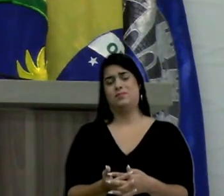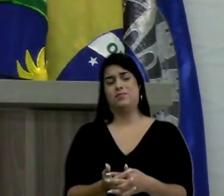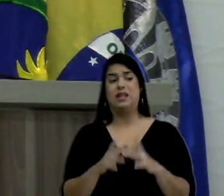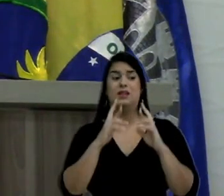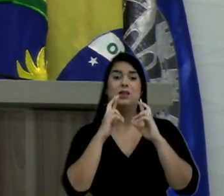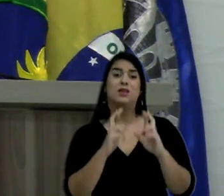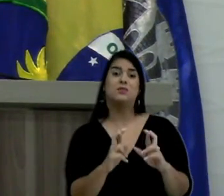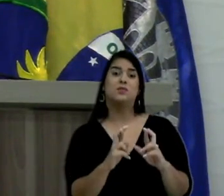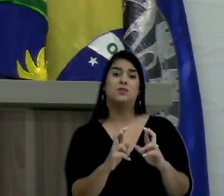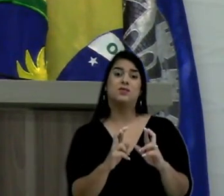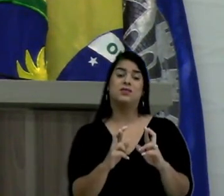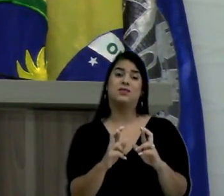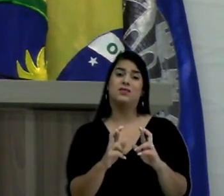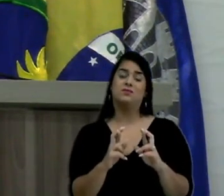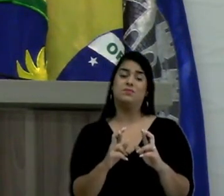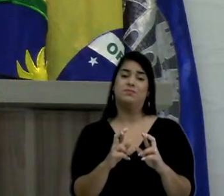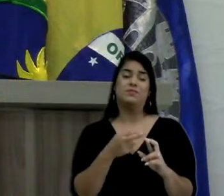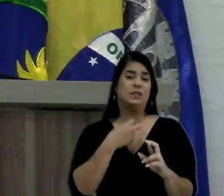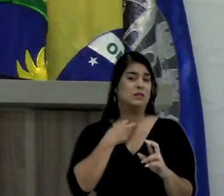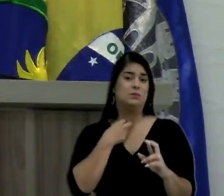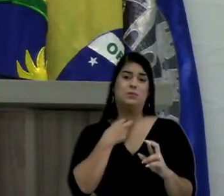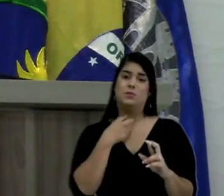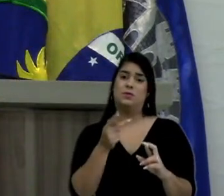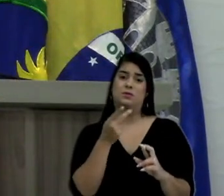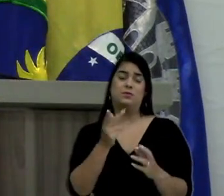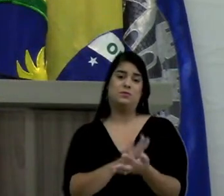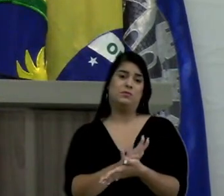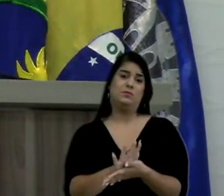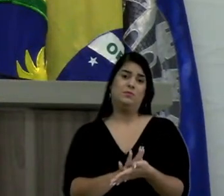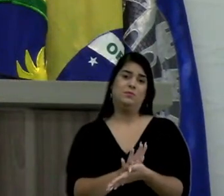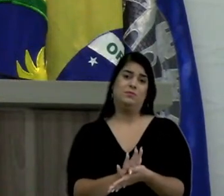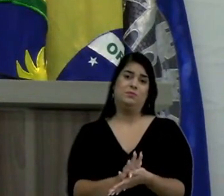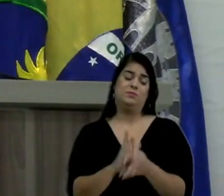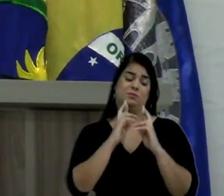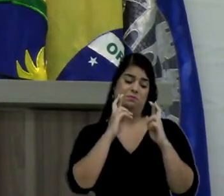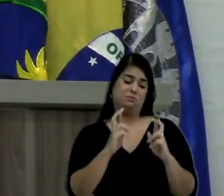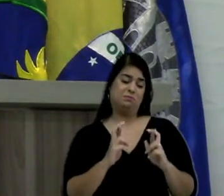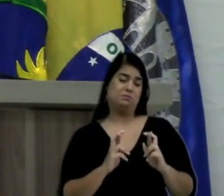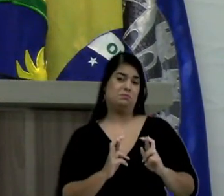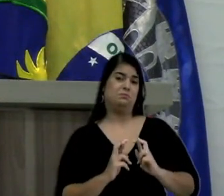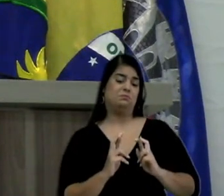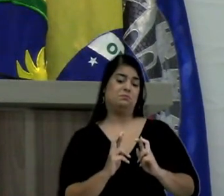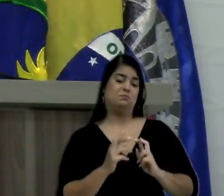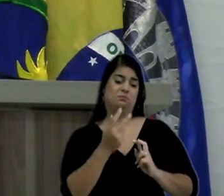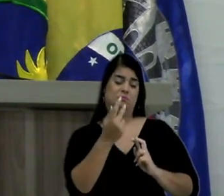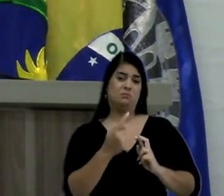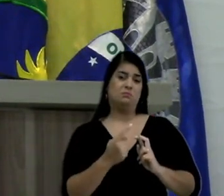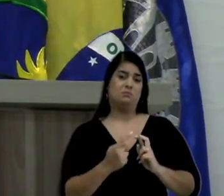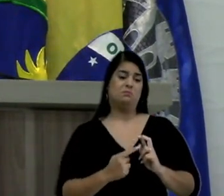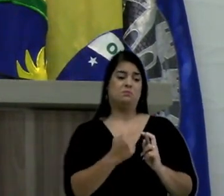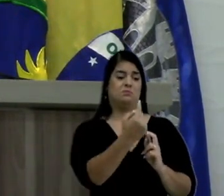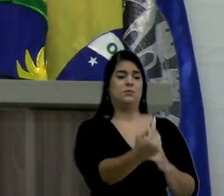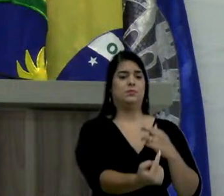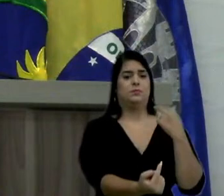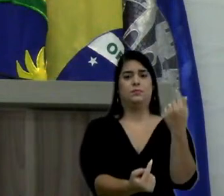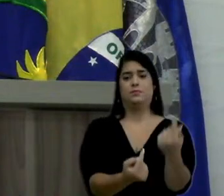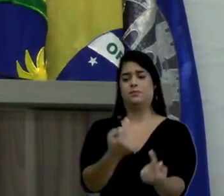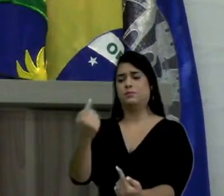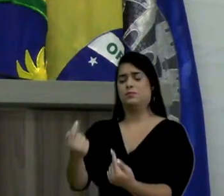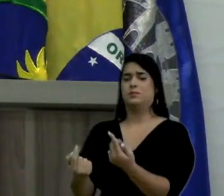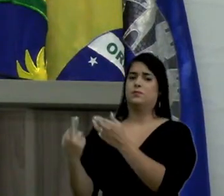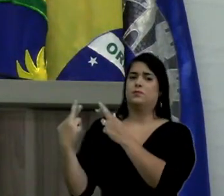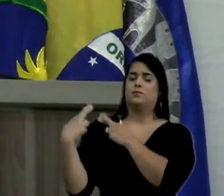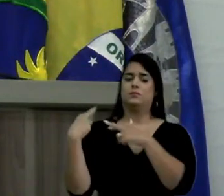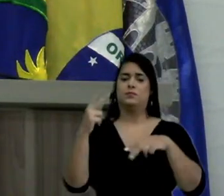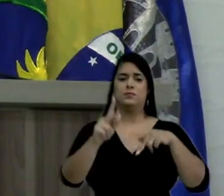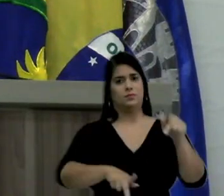infelizmente eu não posso responder por ninguém eu respondo por mim eu acho que cada um representante do Povo Vereador